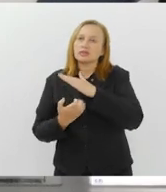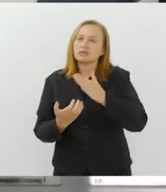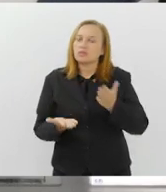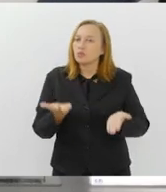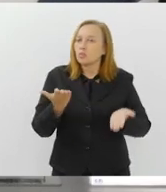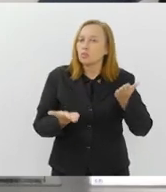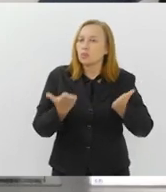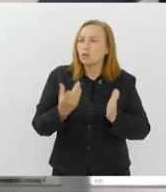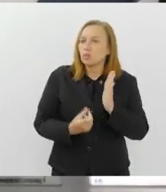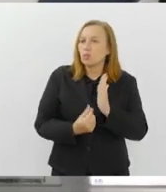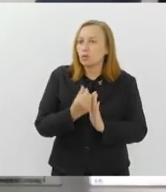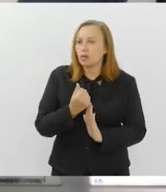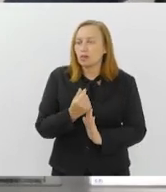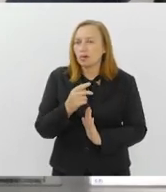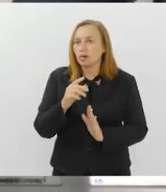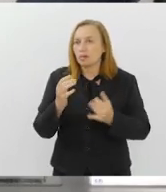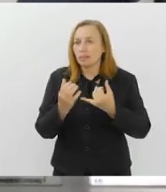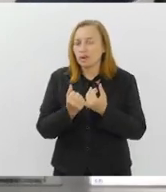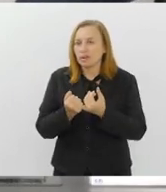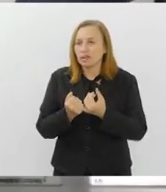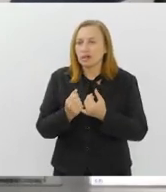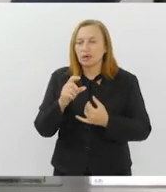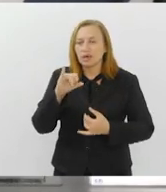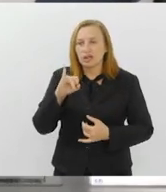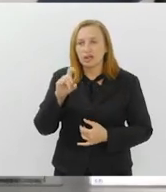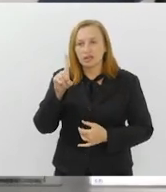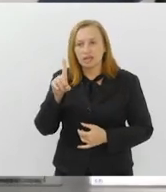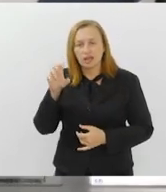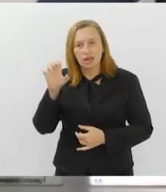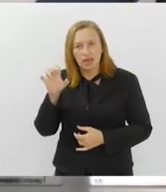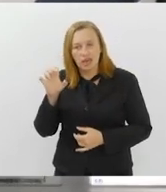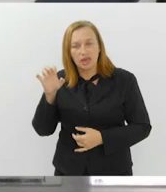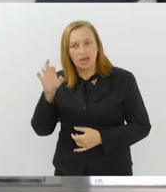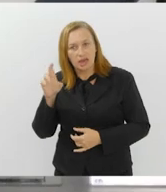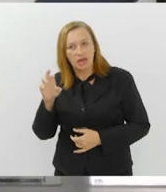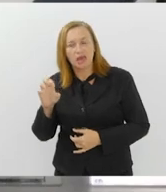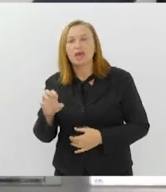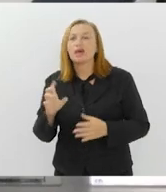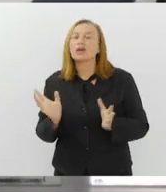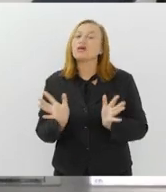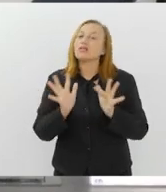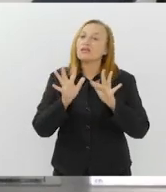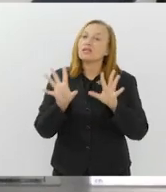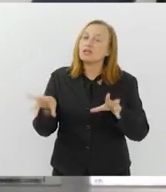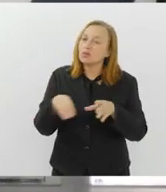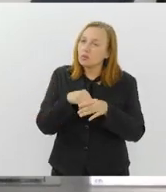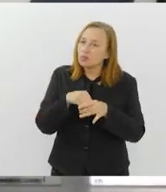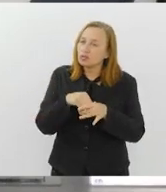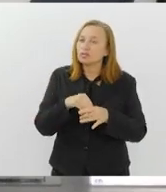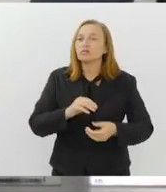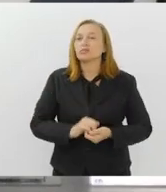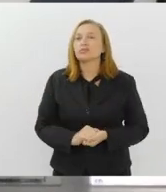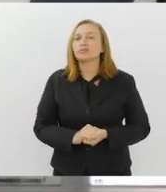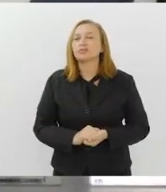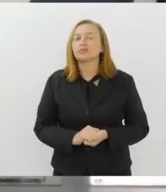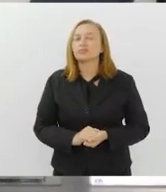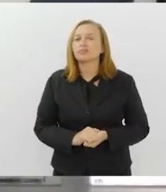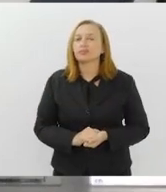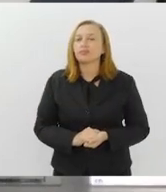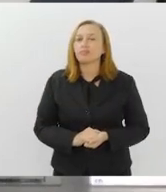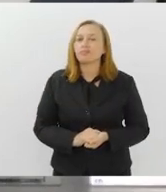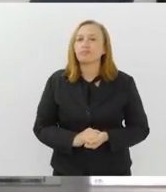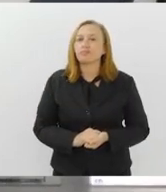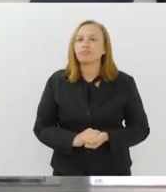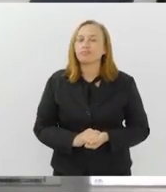balanço patrimonial e de DRE. E concluindo, para colocar em votação junta, que o